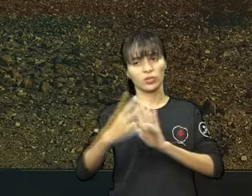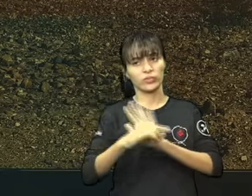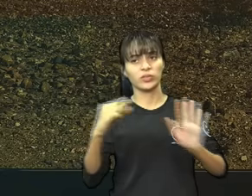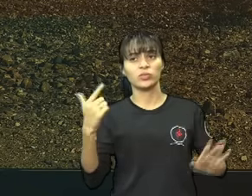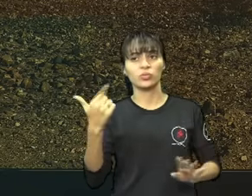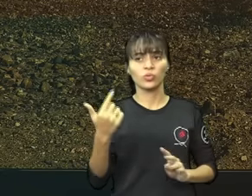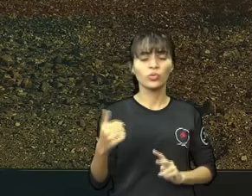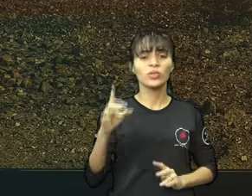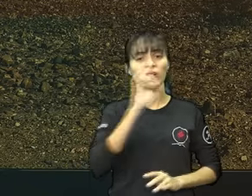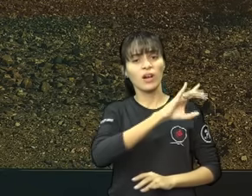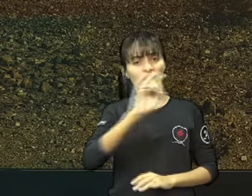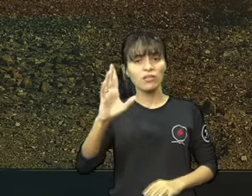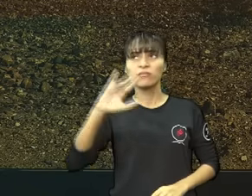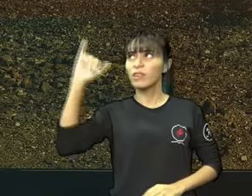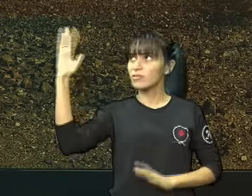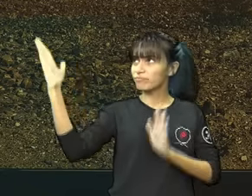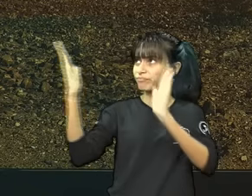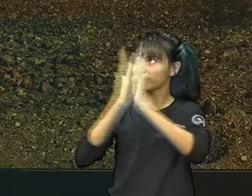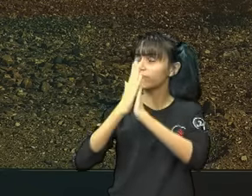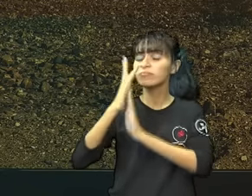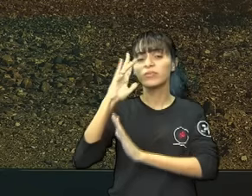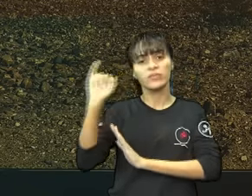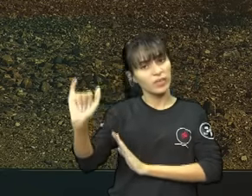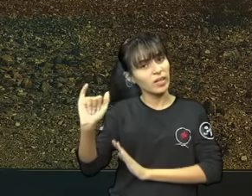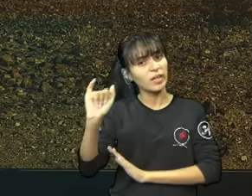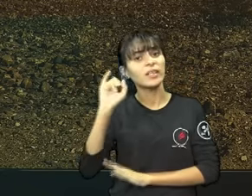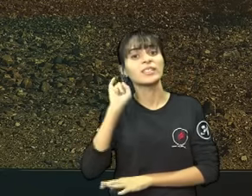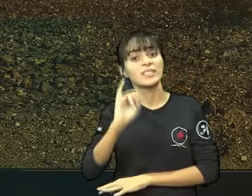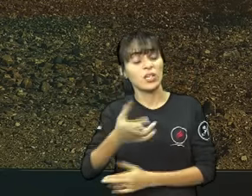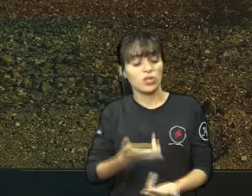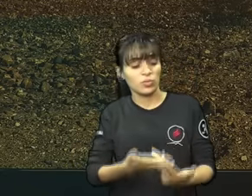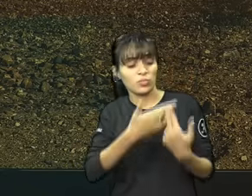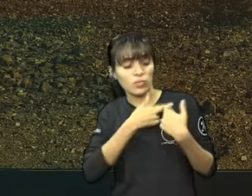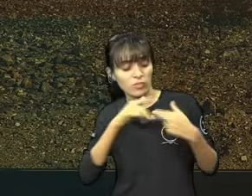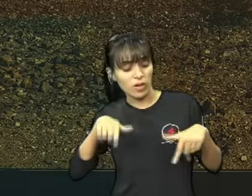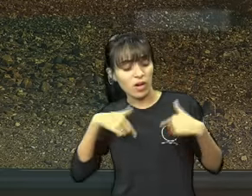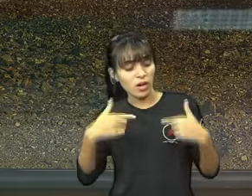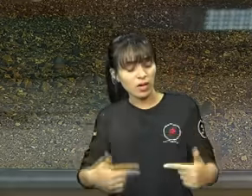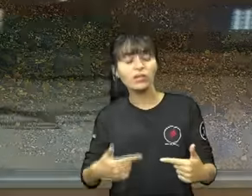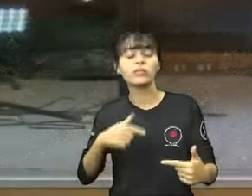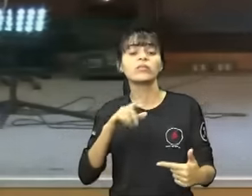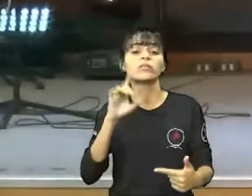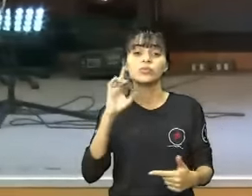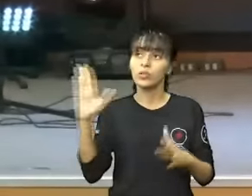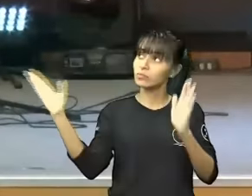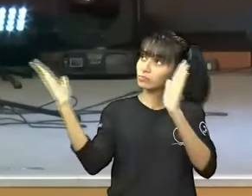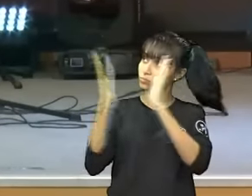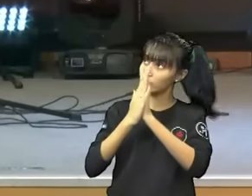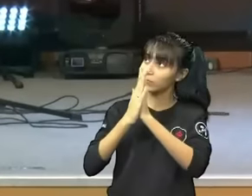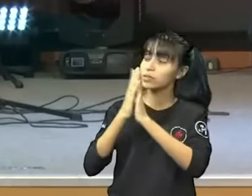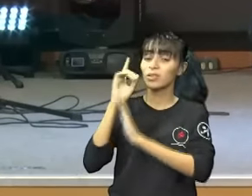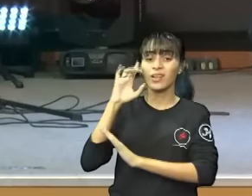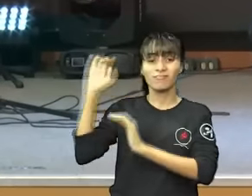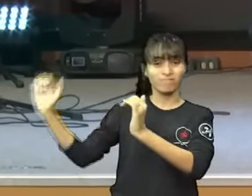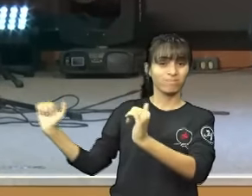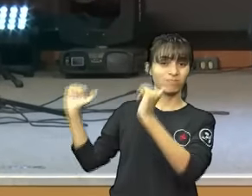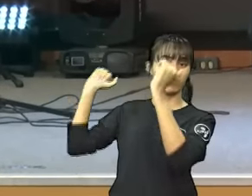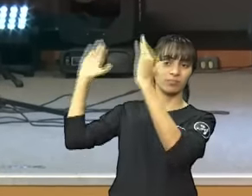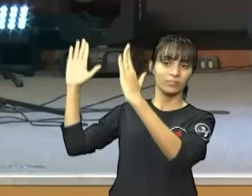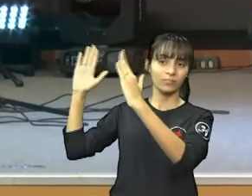conta de si mesmo a Deus você só dá conta se você for responsável pelos seus atos e você só dá conta aqui é superior a